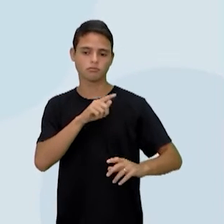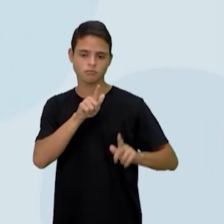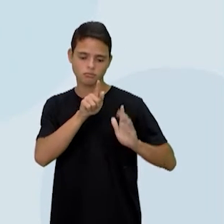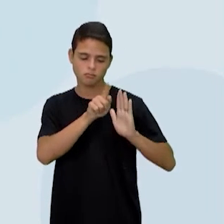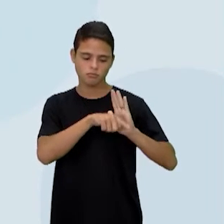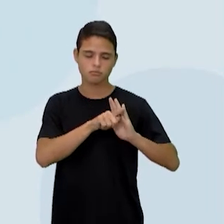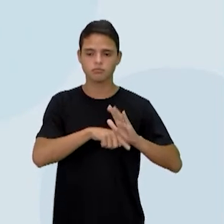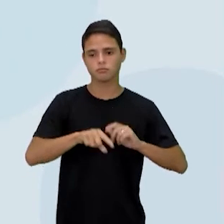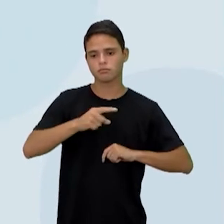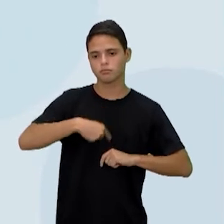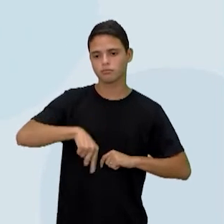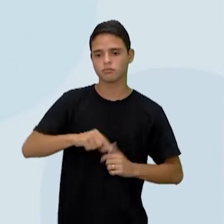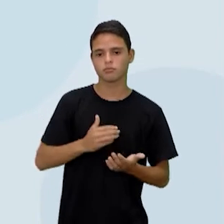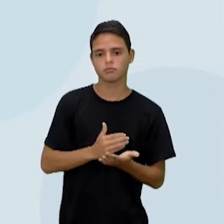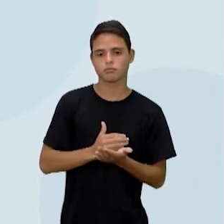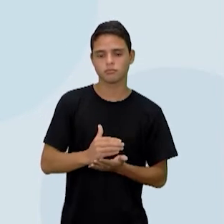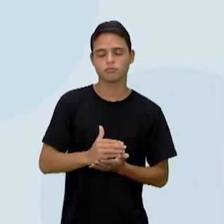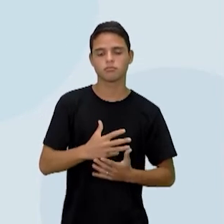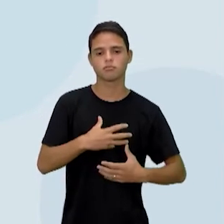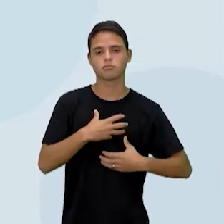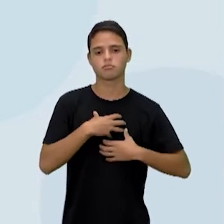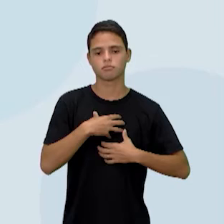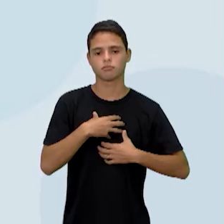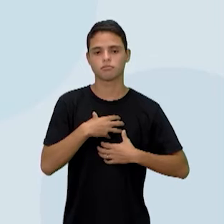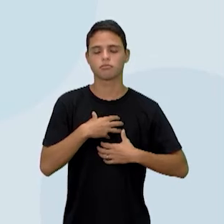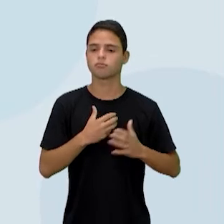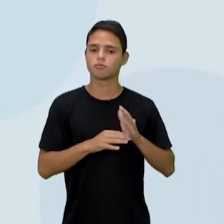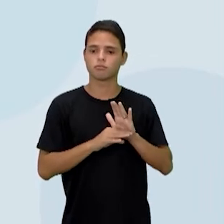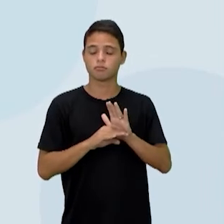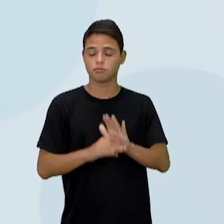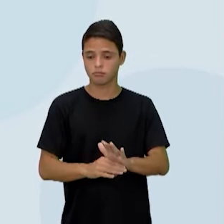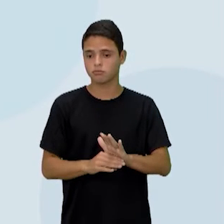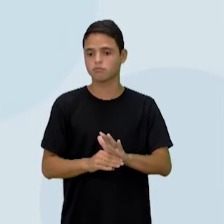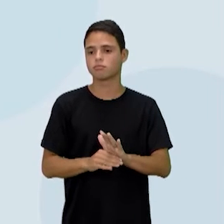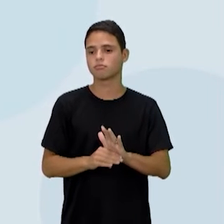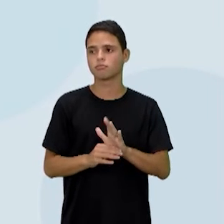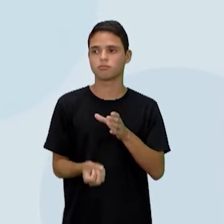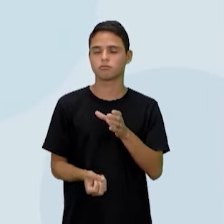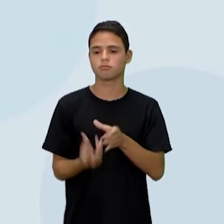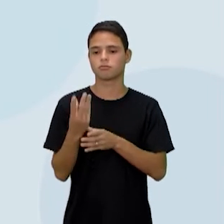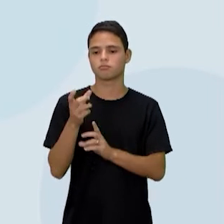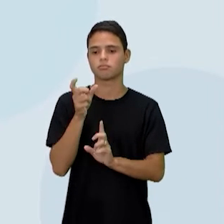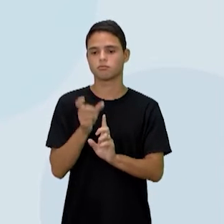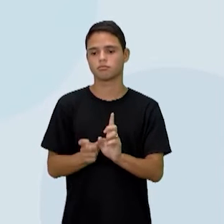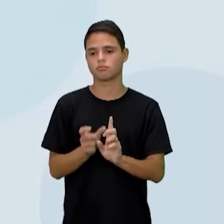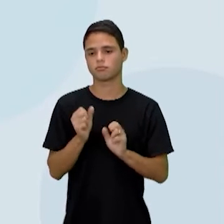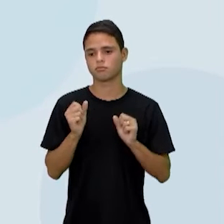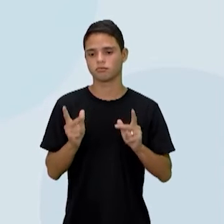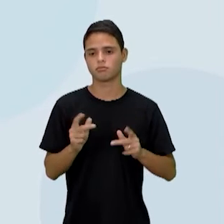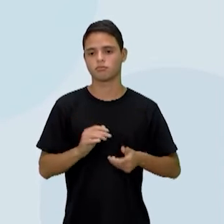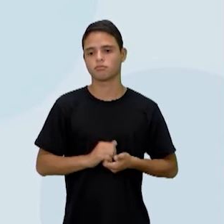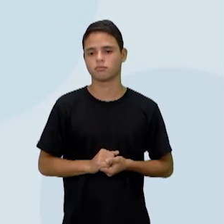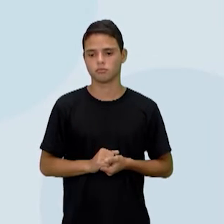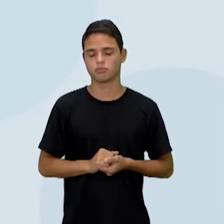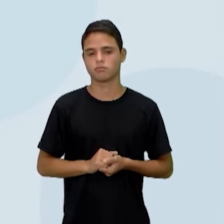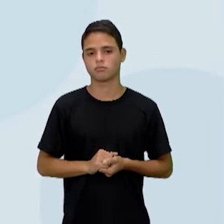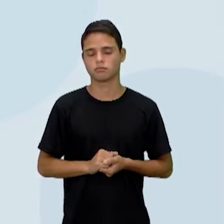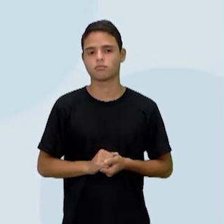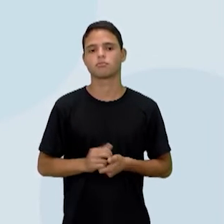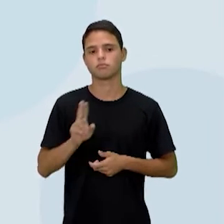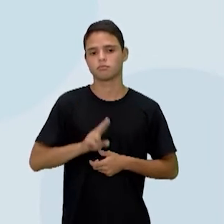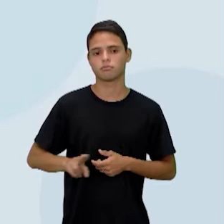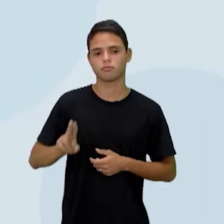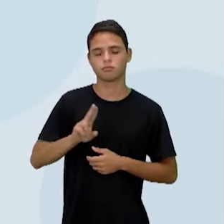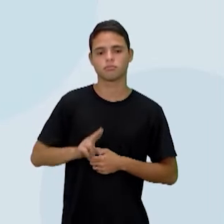e comece então a dar forma, a dar vazão ao surgimento desse personagem, tá? Então, através dos laboratórios